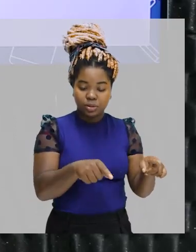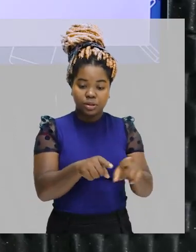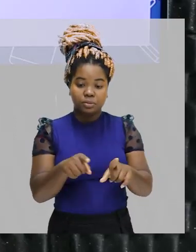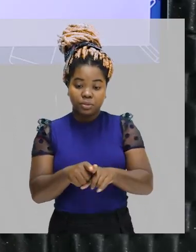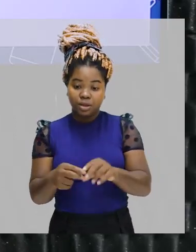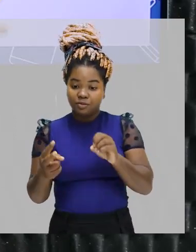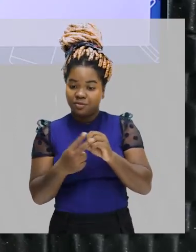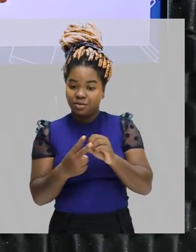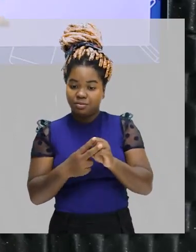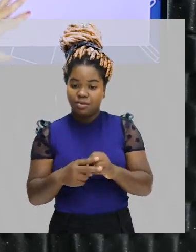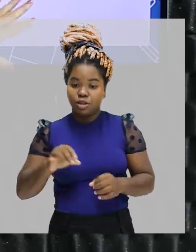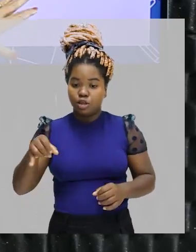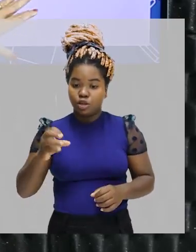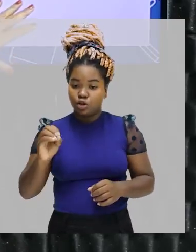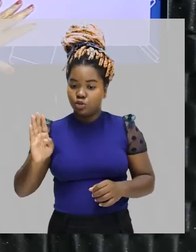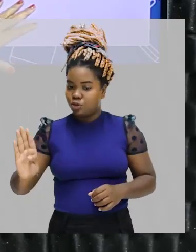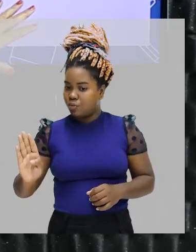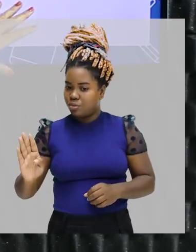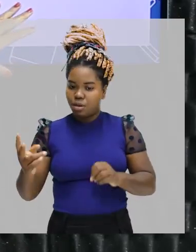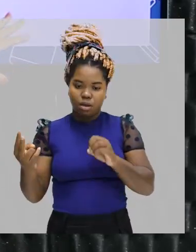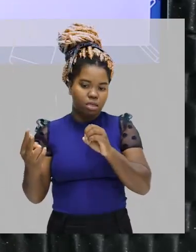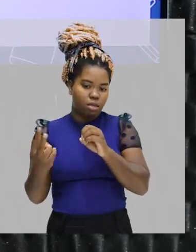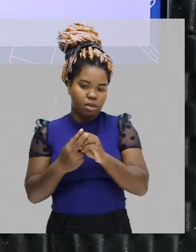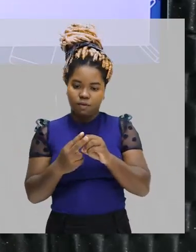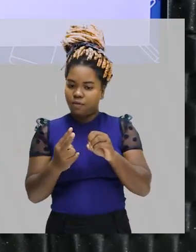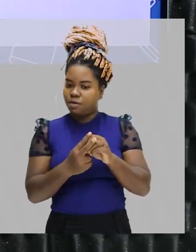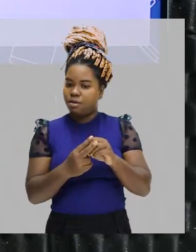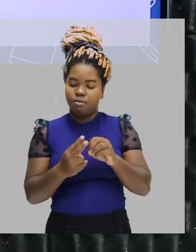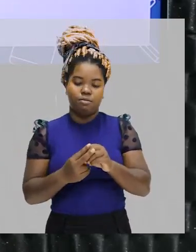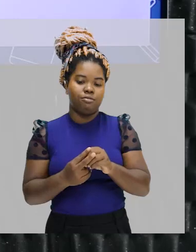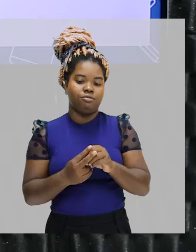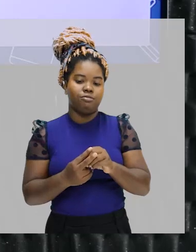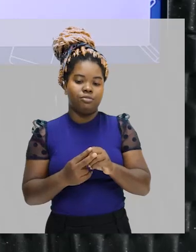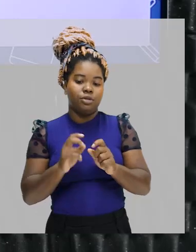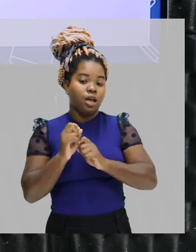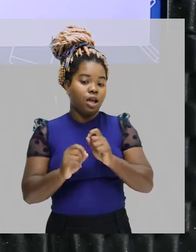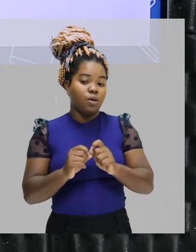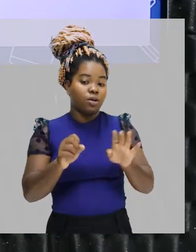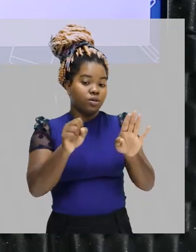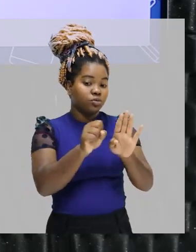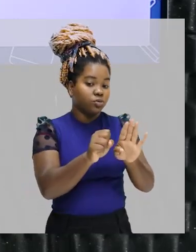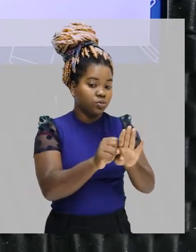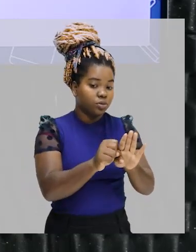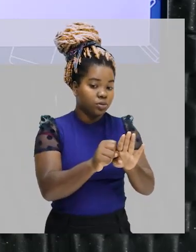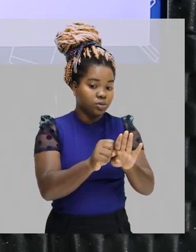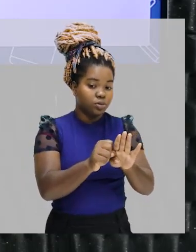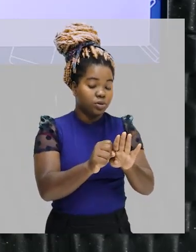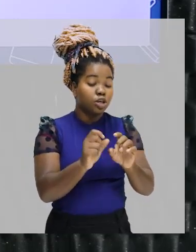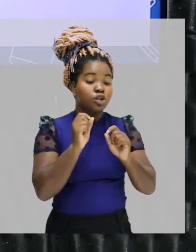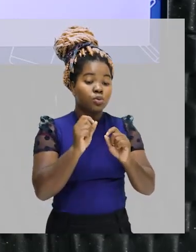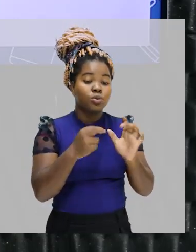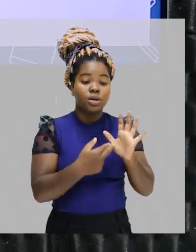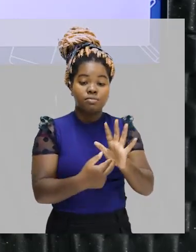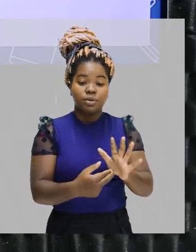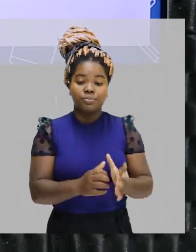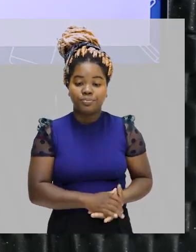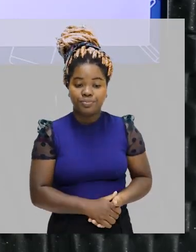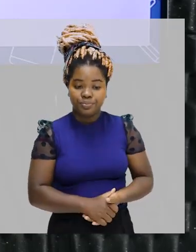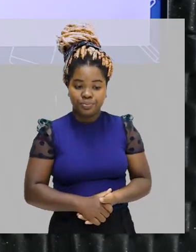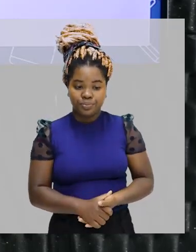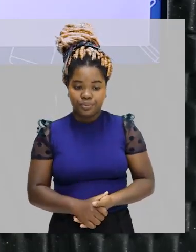trabalhar. Job não é verbo, tá? Job é um substantivo. E o que esse substantivo representa?